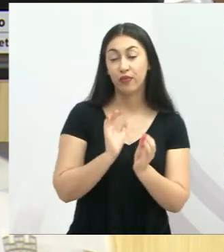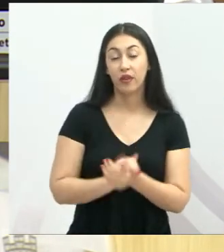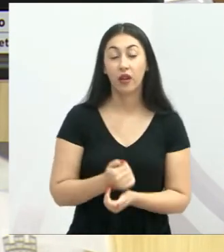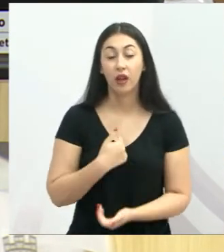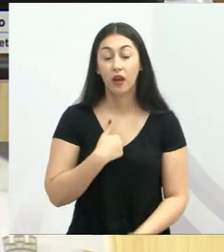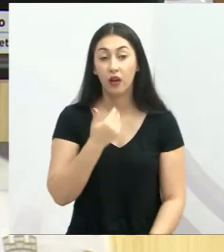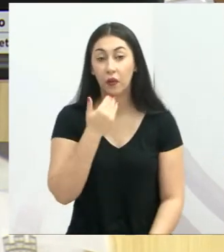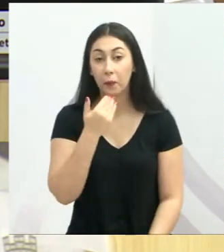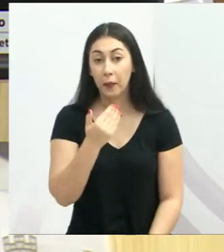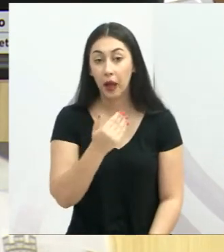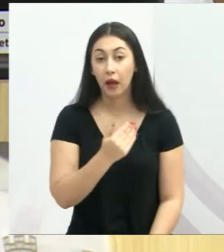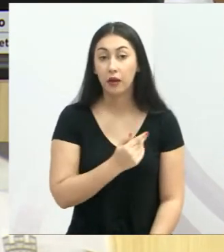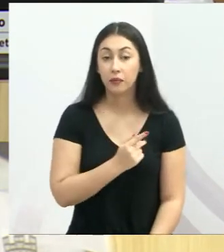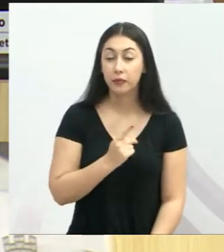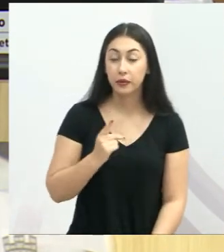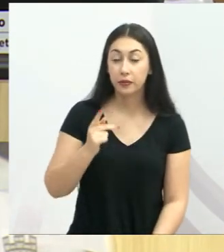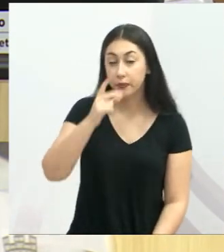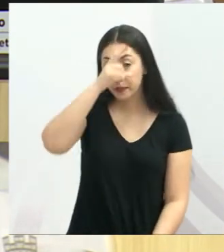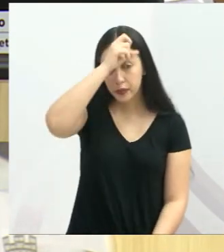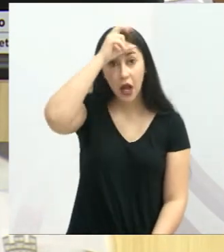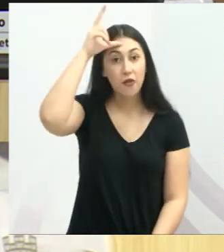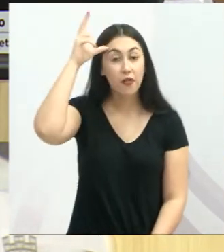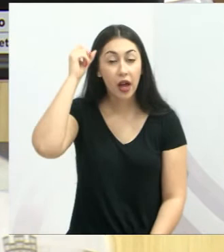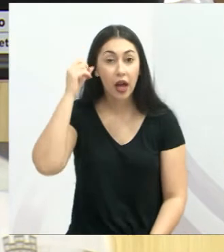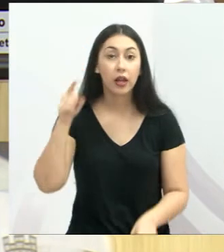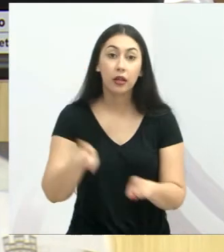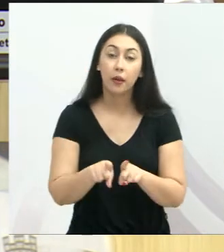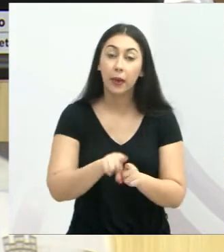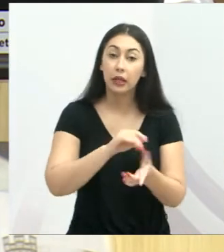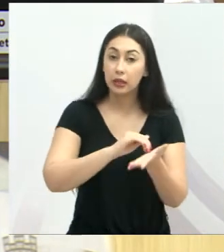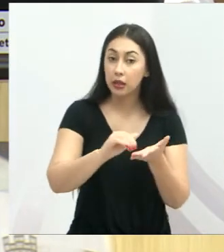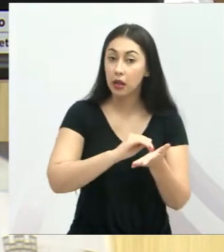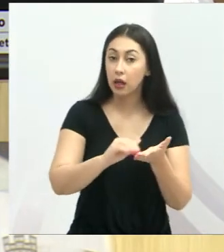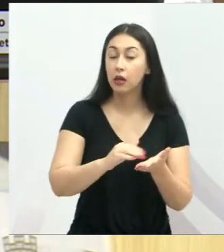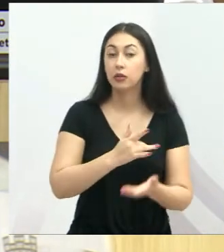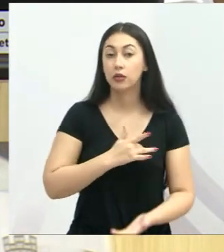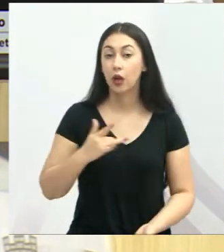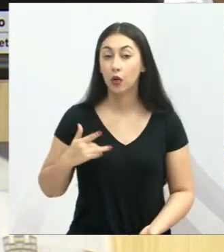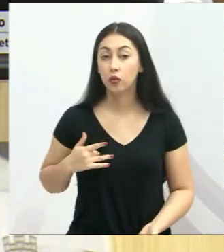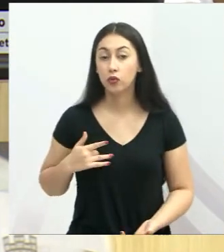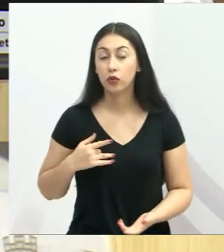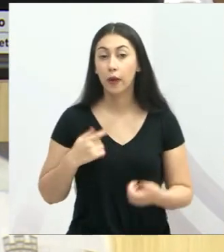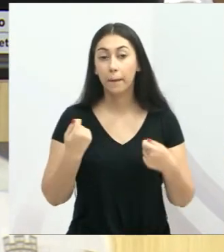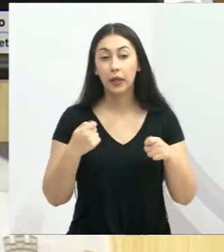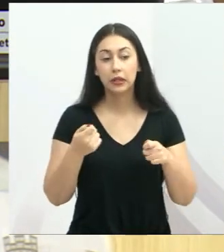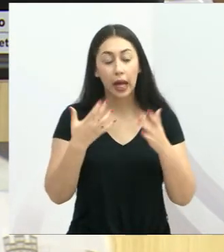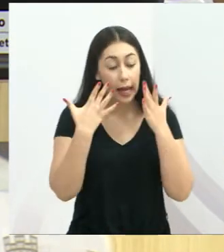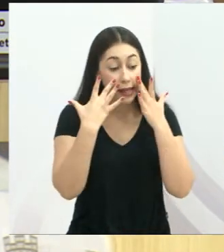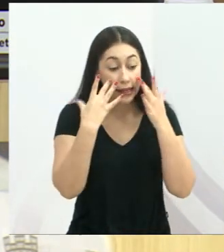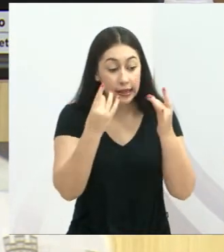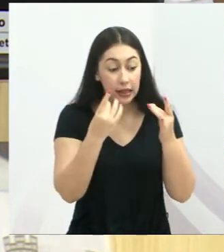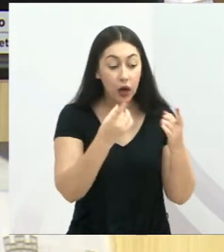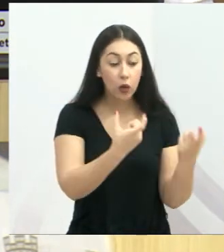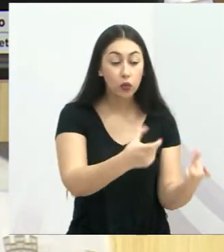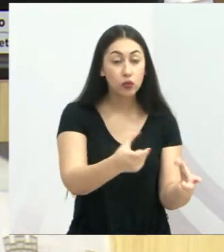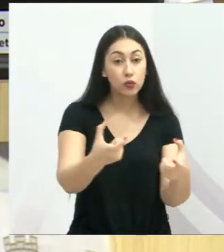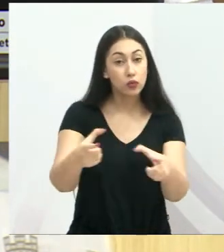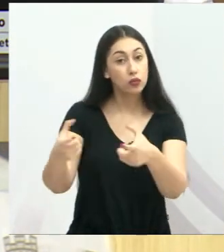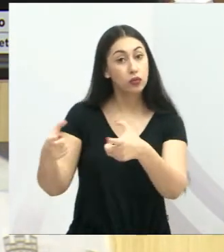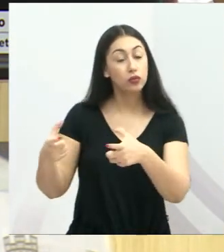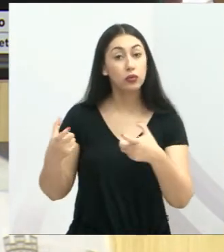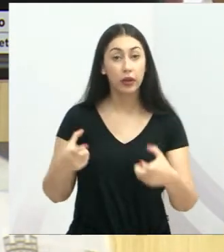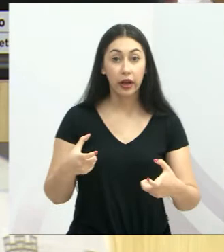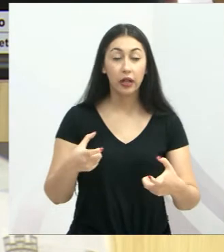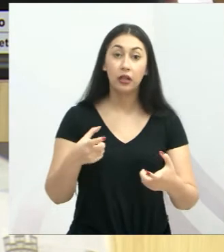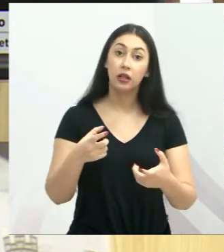ao prefeito, à Secretaria de Saúde, que olhe para o Pagador de Andrade, e não só para lá, para todos os postos de